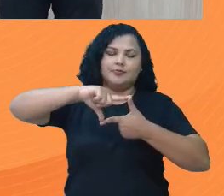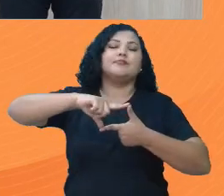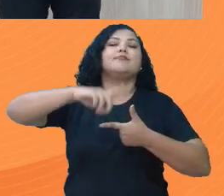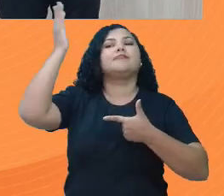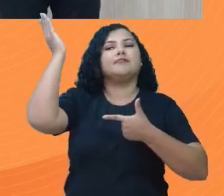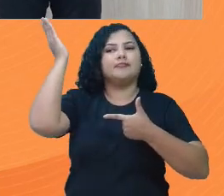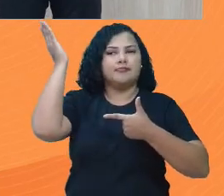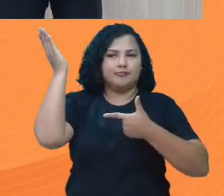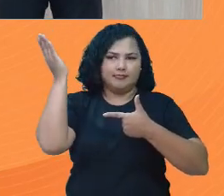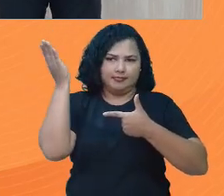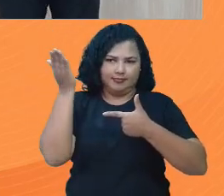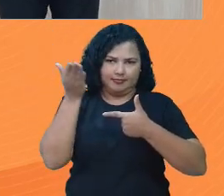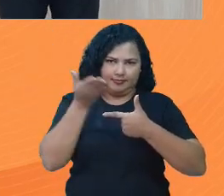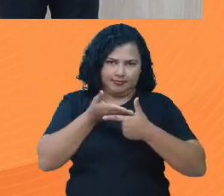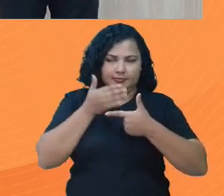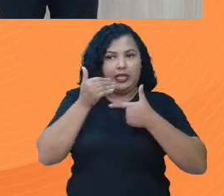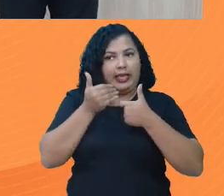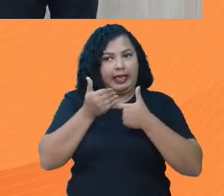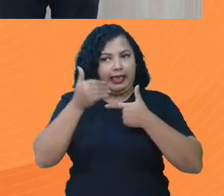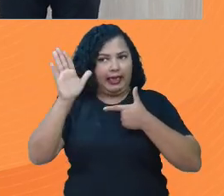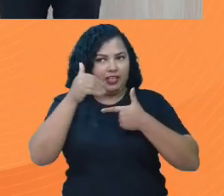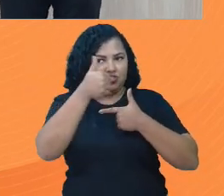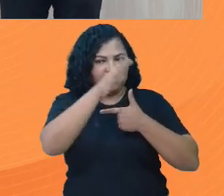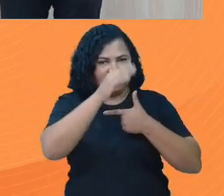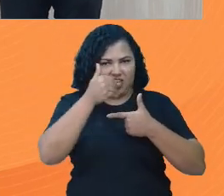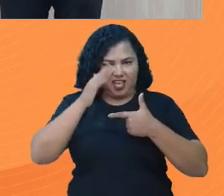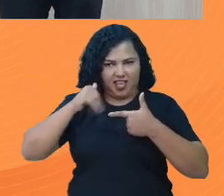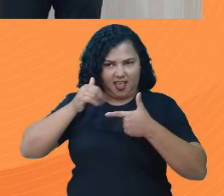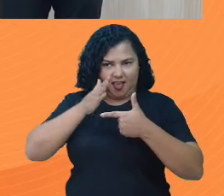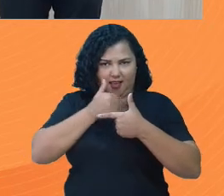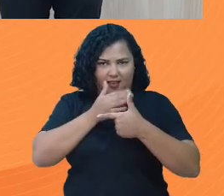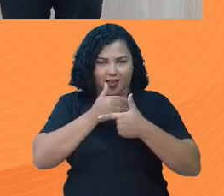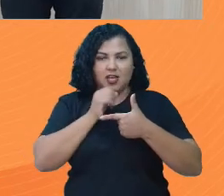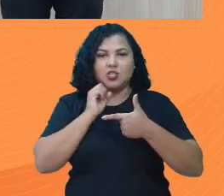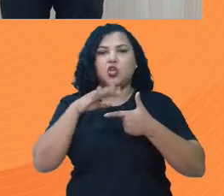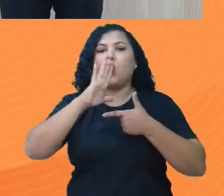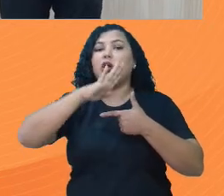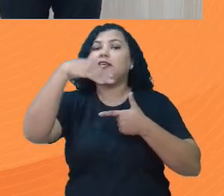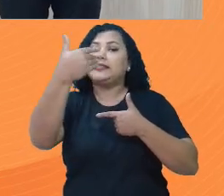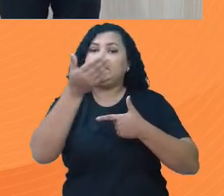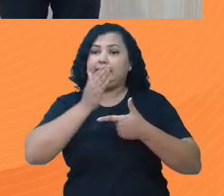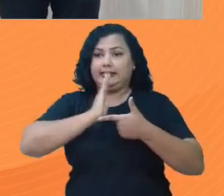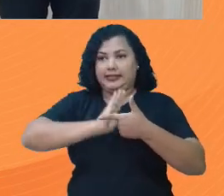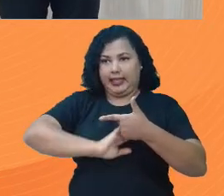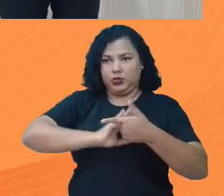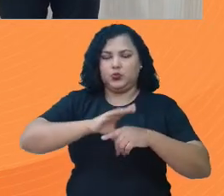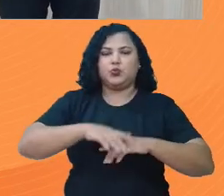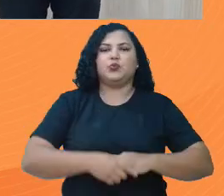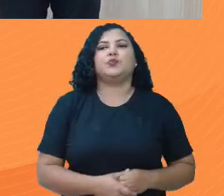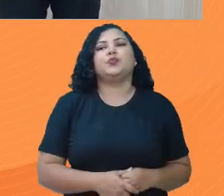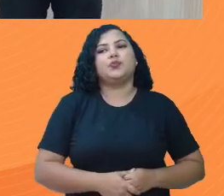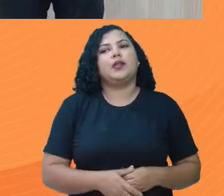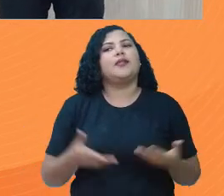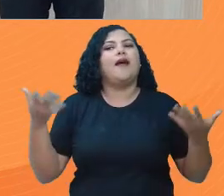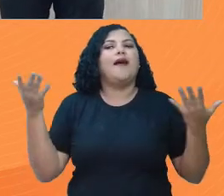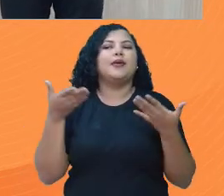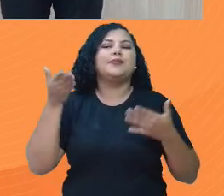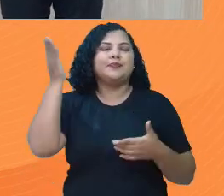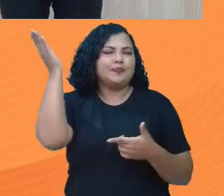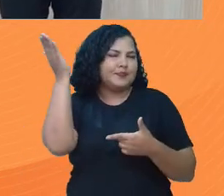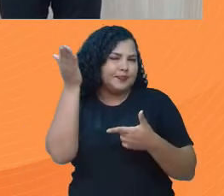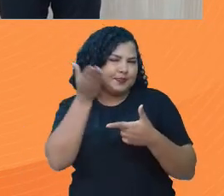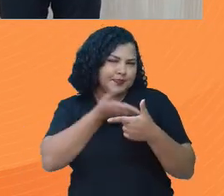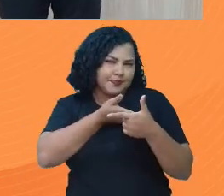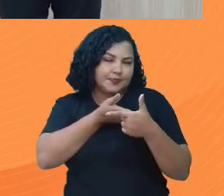imaginário, vai retirar os ângulos internos, ficamos só com os ângulos externos. E agora tu vai passar a